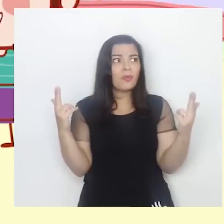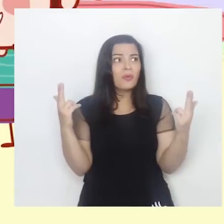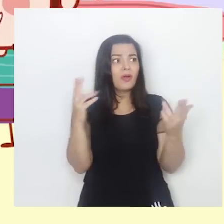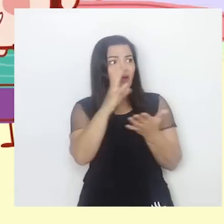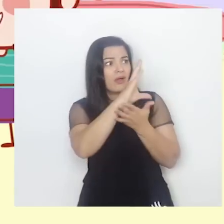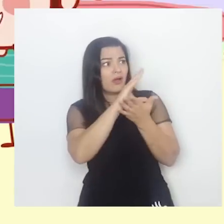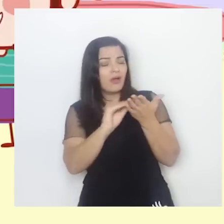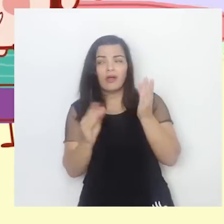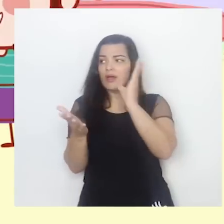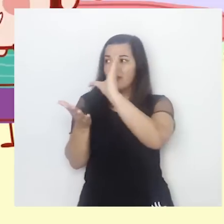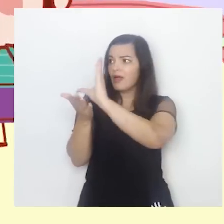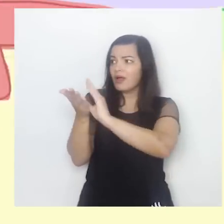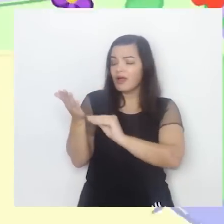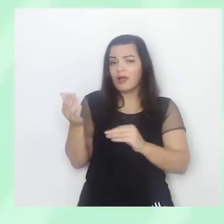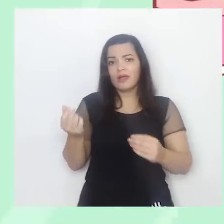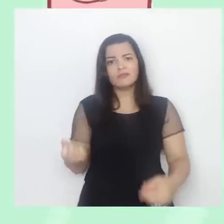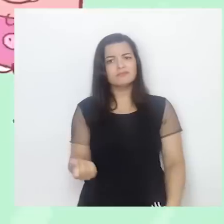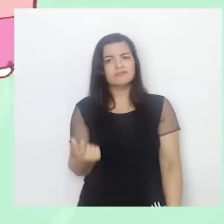repetida.